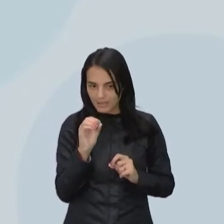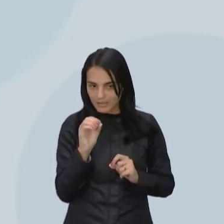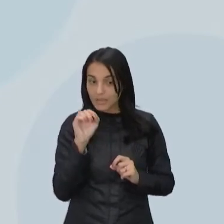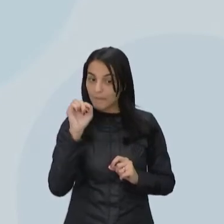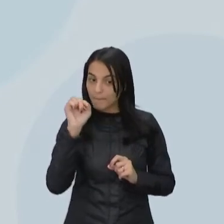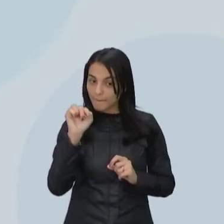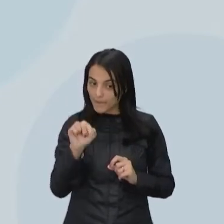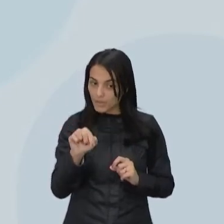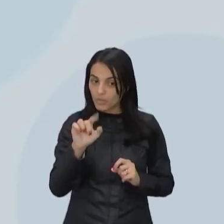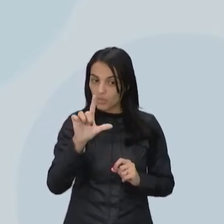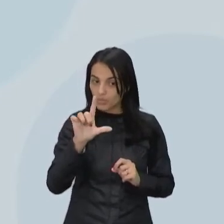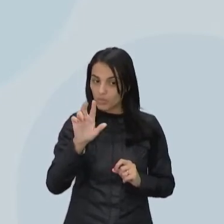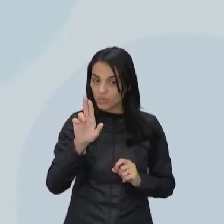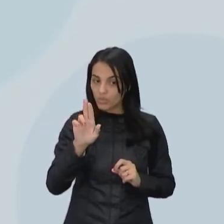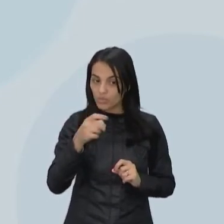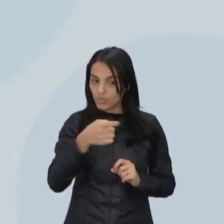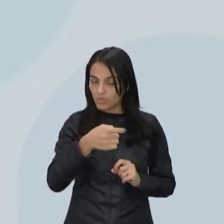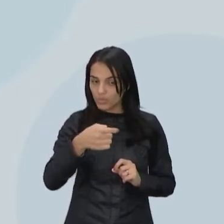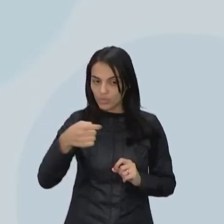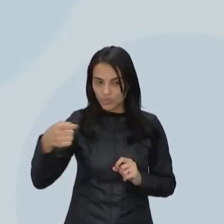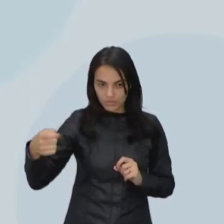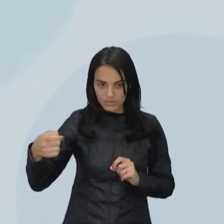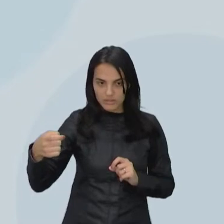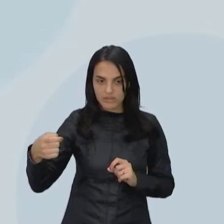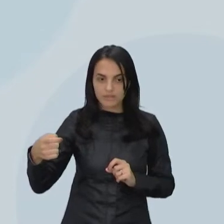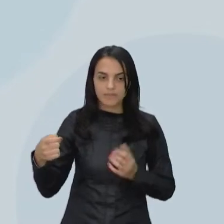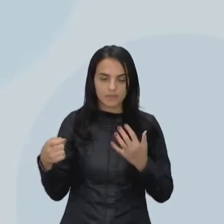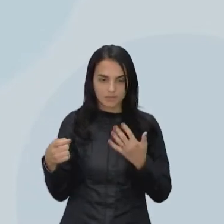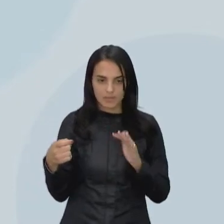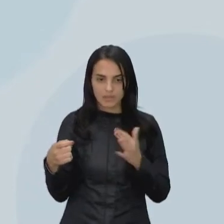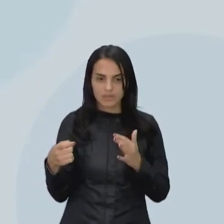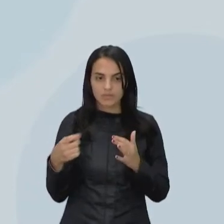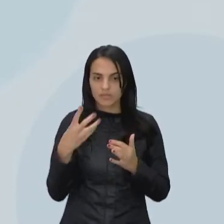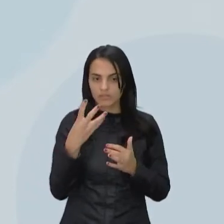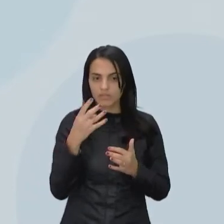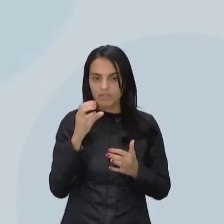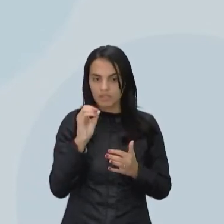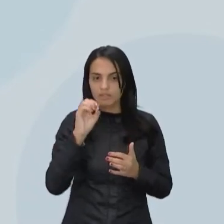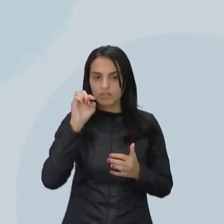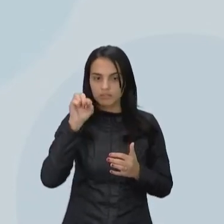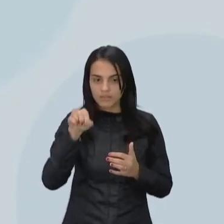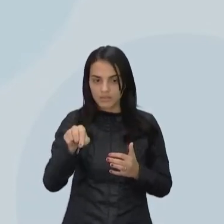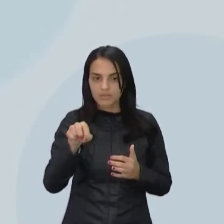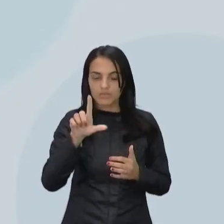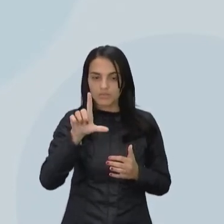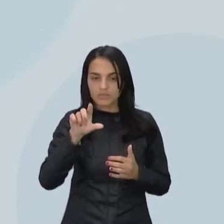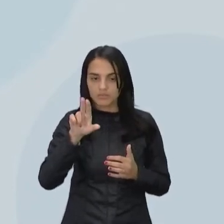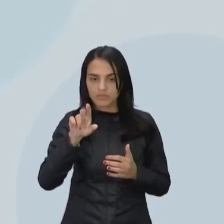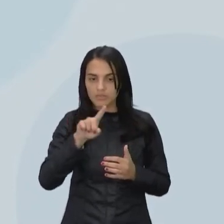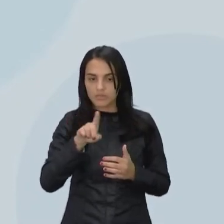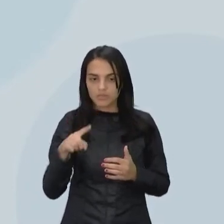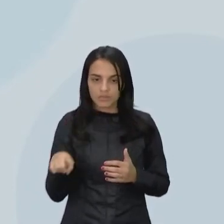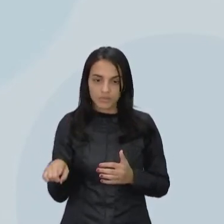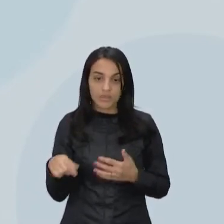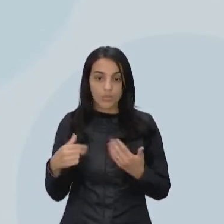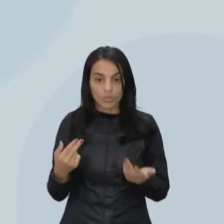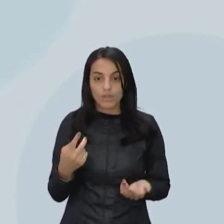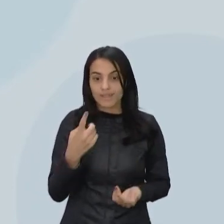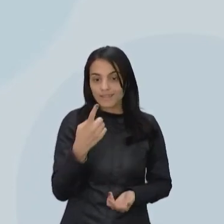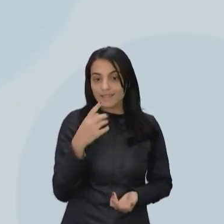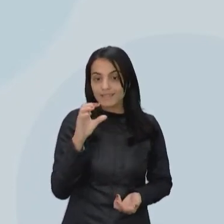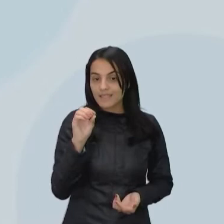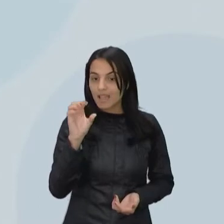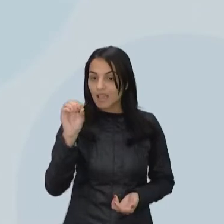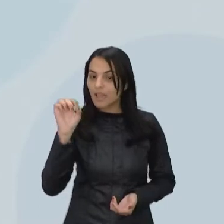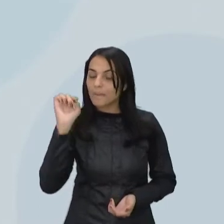eu coloquei K, que corresponde a 1000, 40 mil lux, e 100 mil lux, que eu